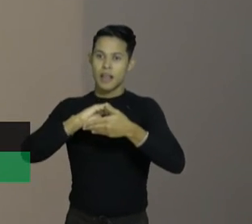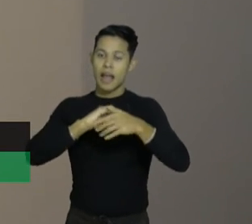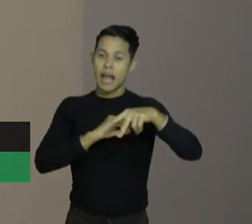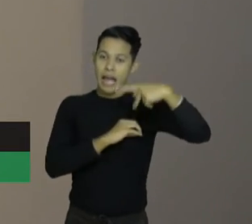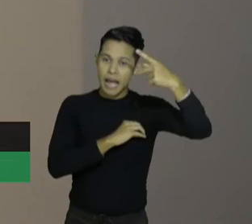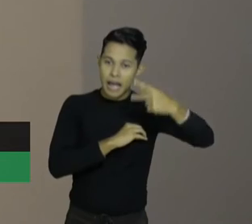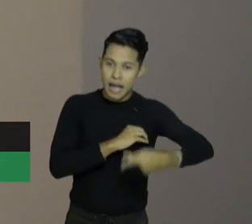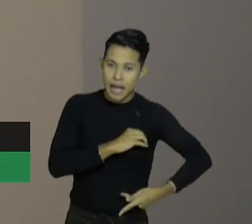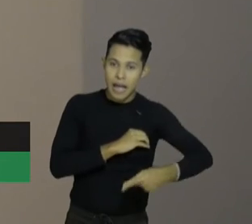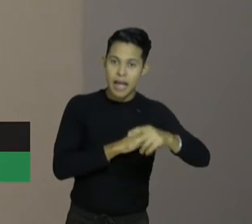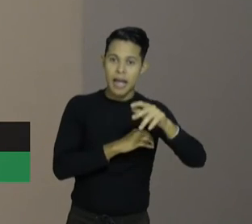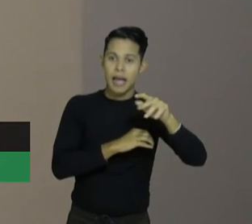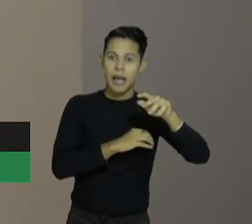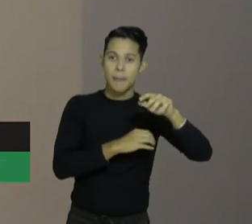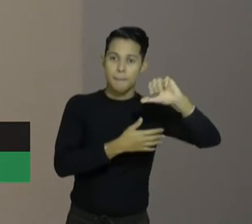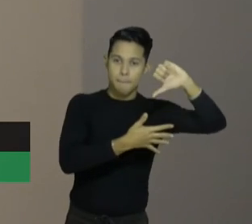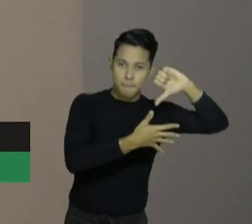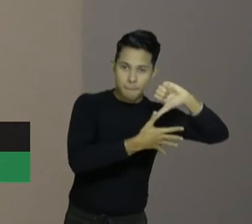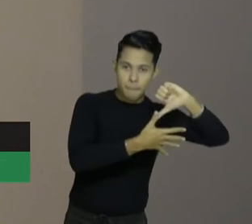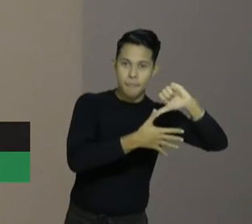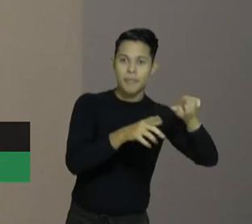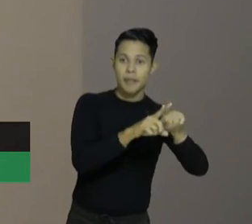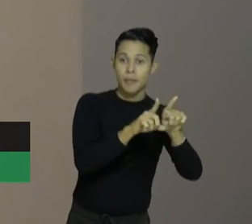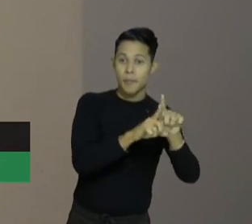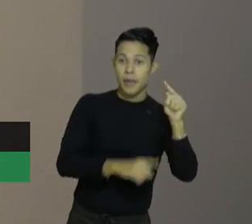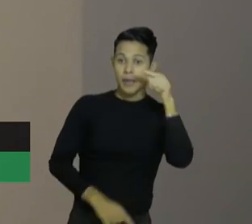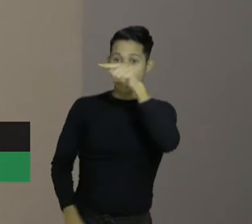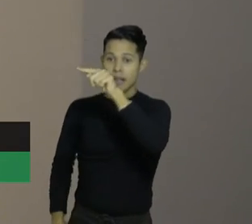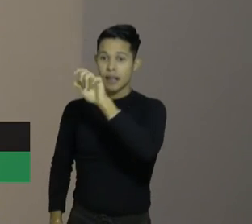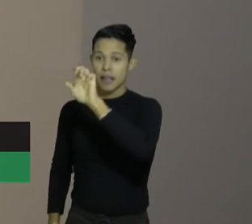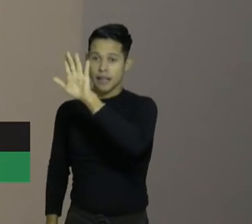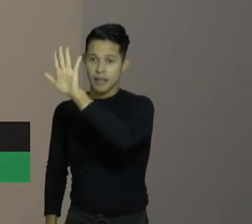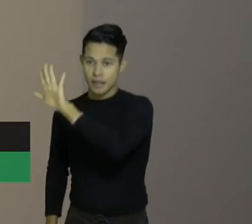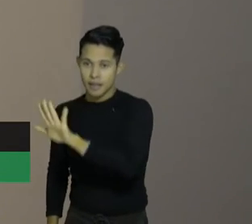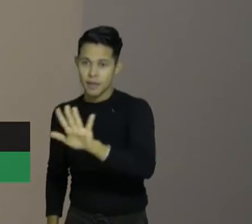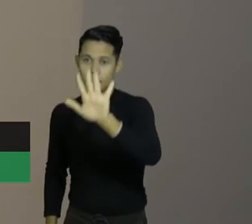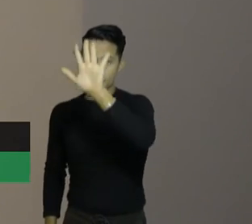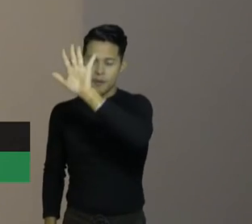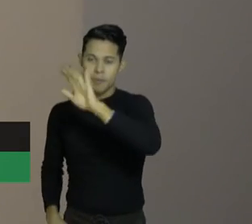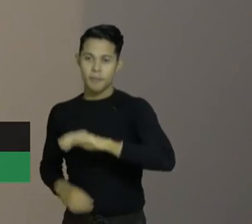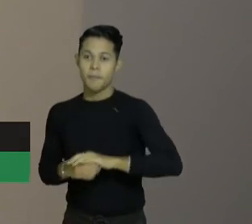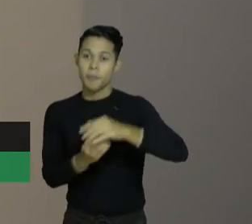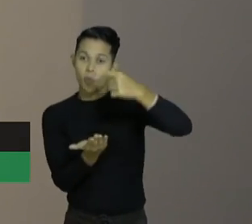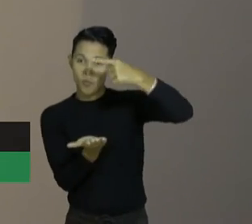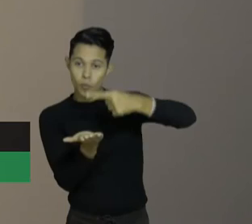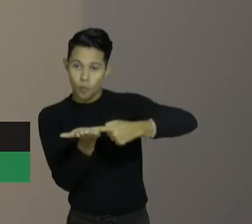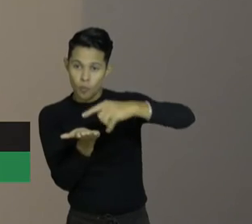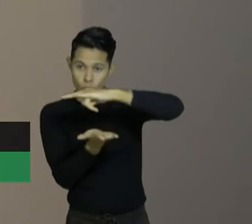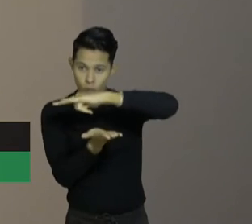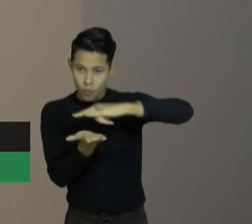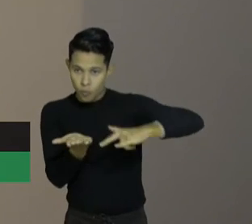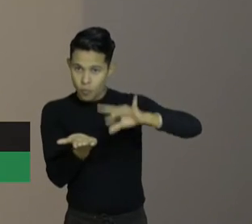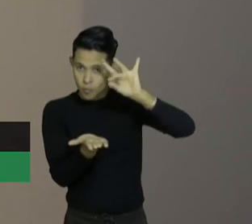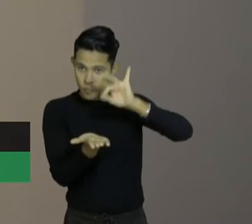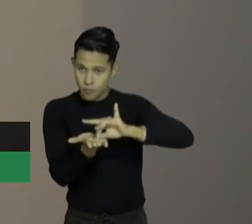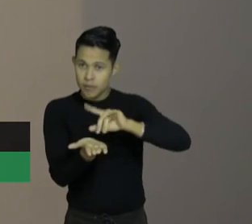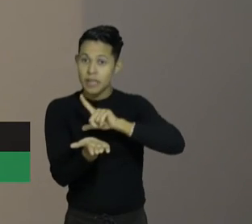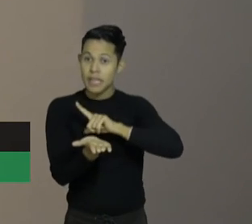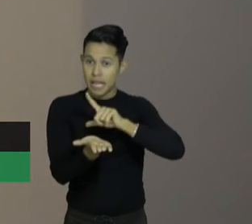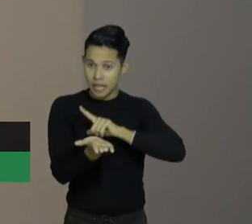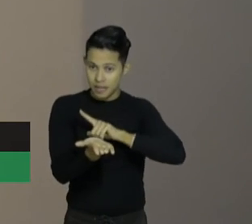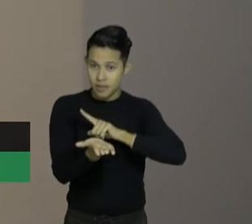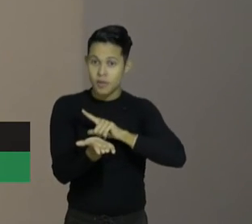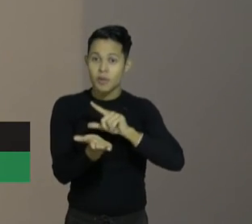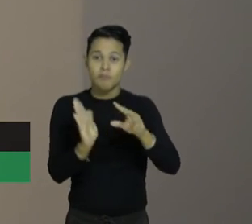e do Mercosul um tratado como este tem a capacidade e o potencial de